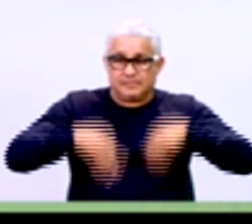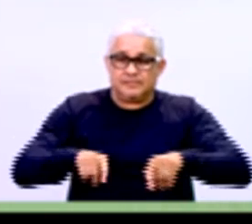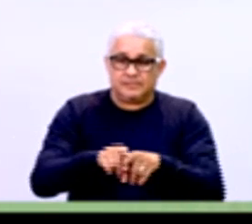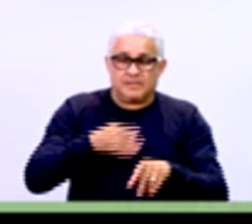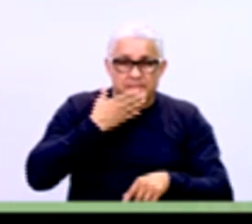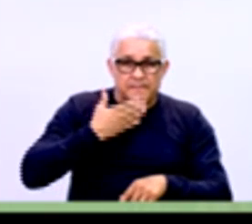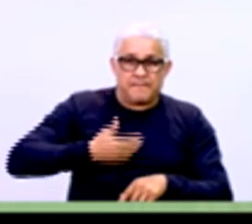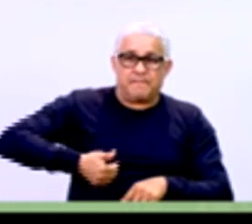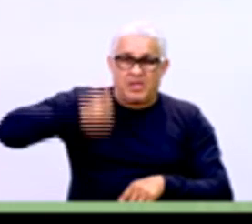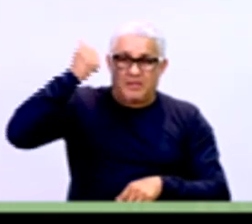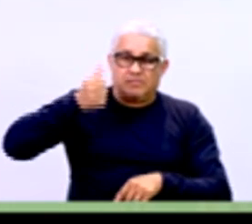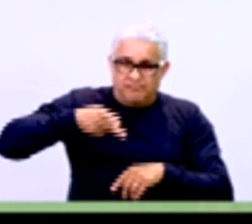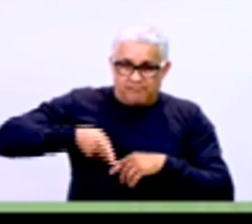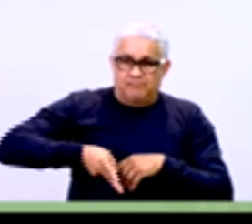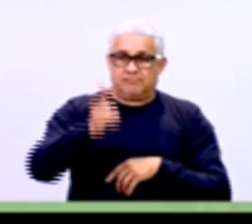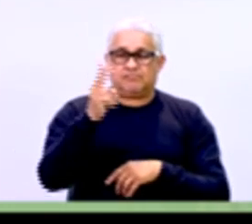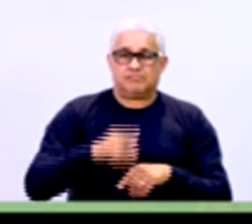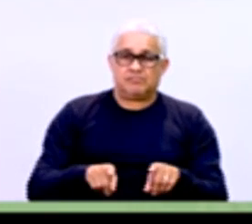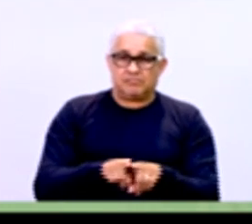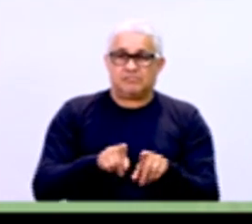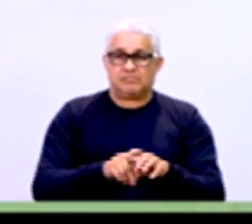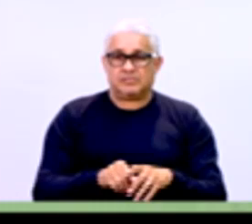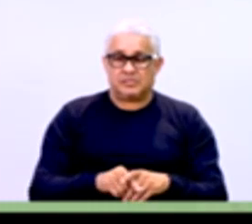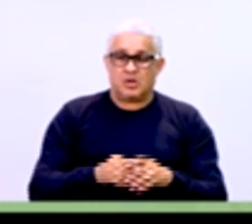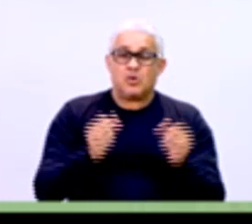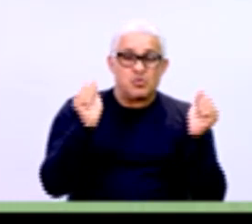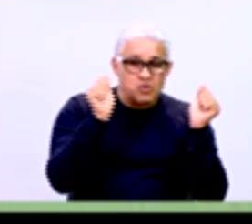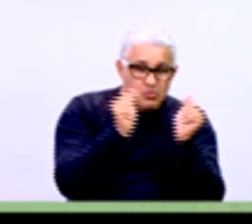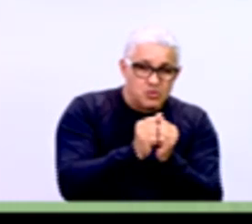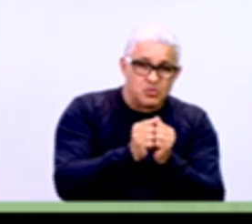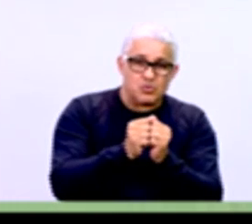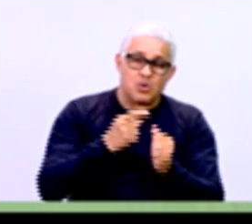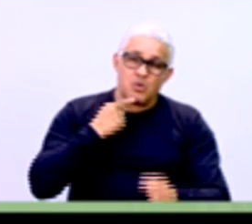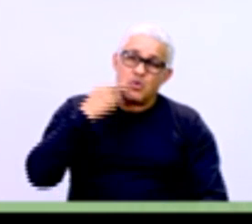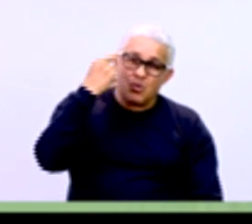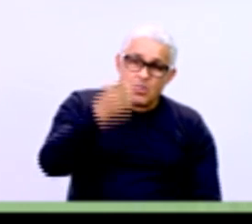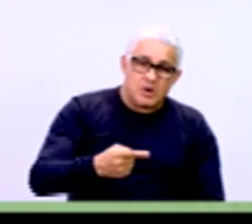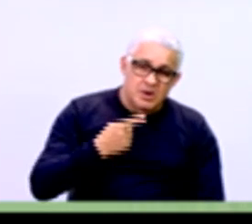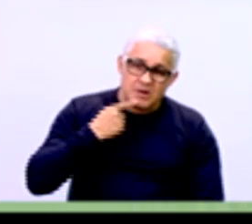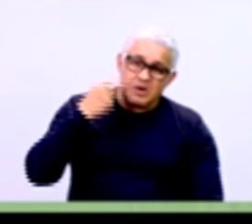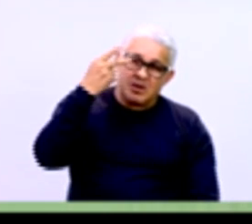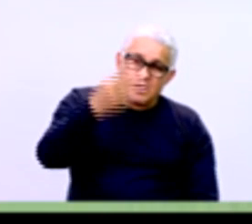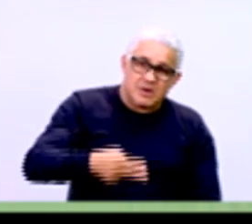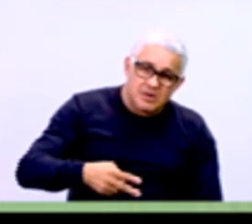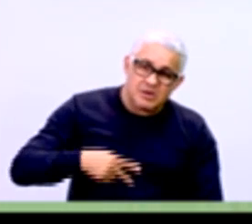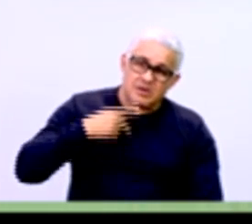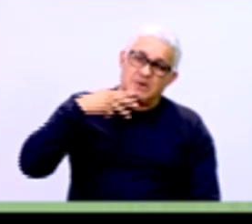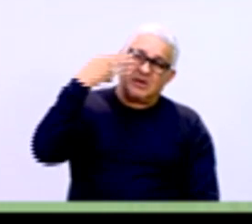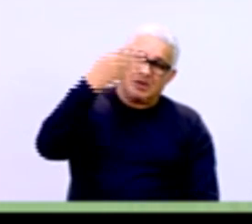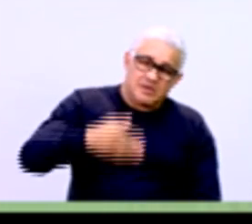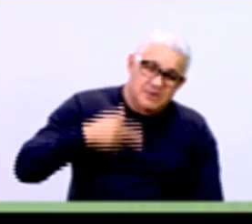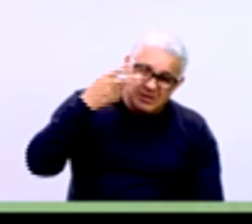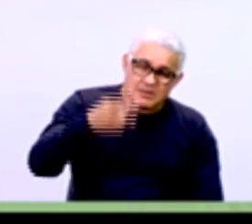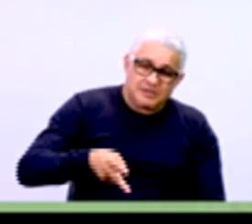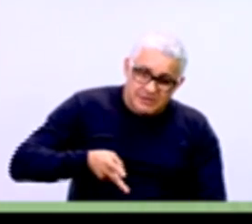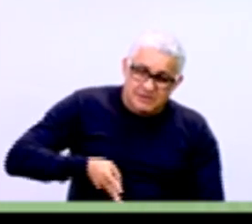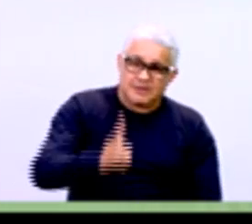melhorias contínuas. Estabelecer, revisar e acompanhar anualmente os objetivos e metas. Aqui é a fase já